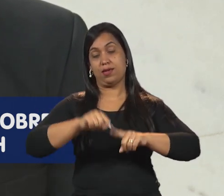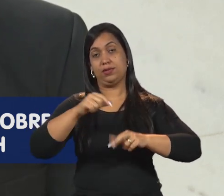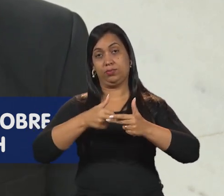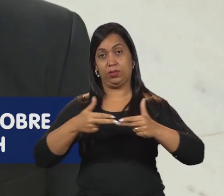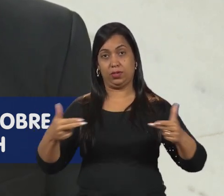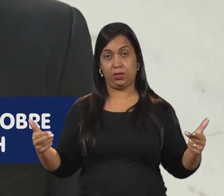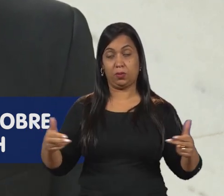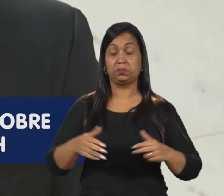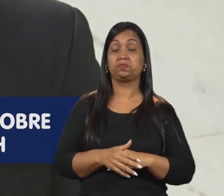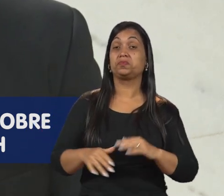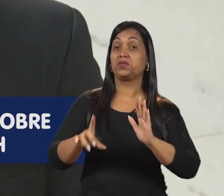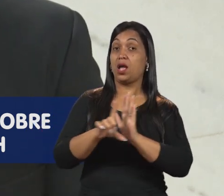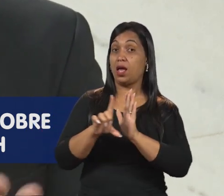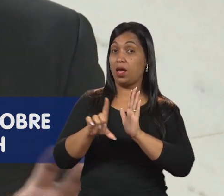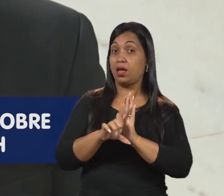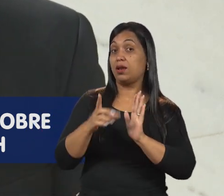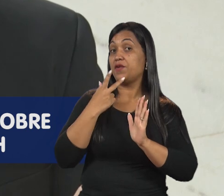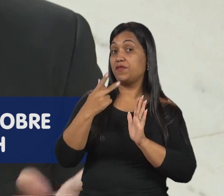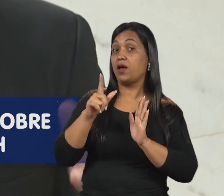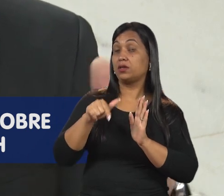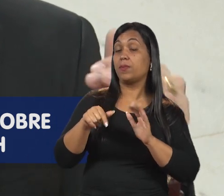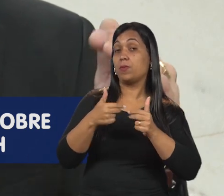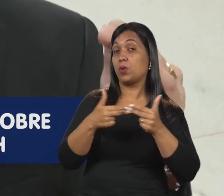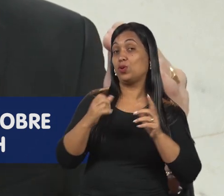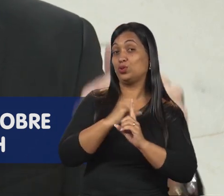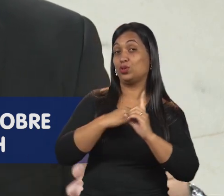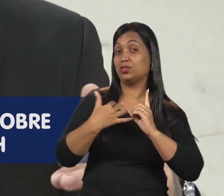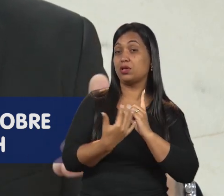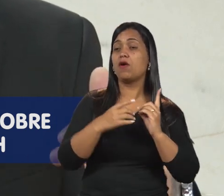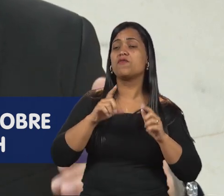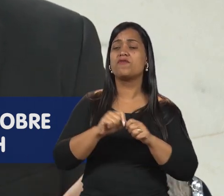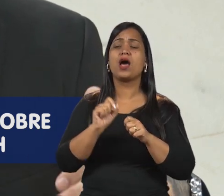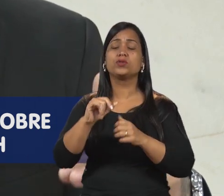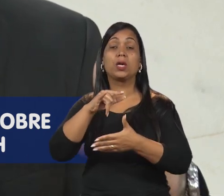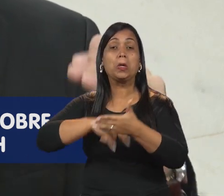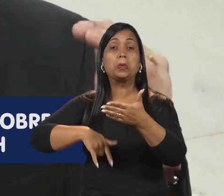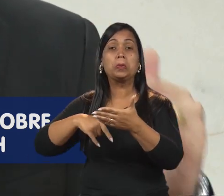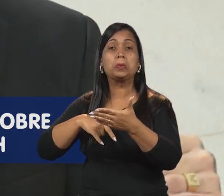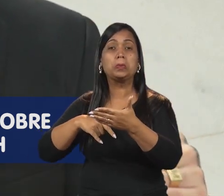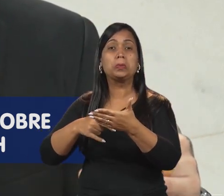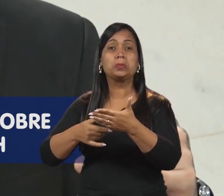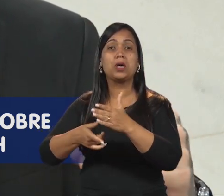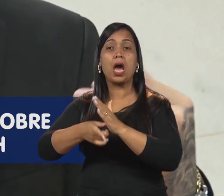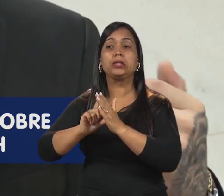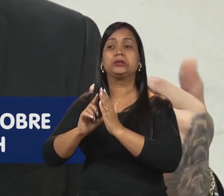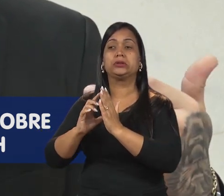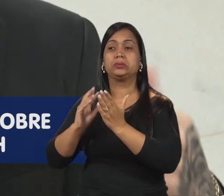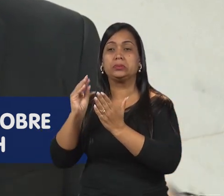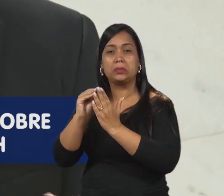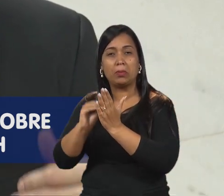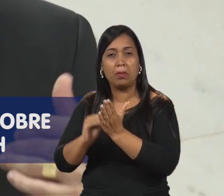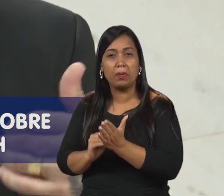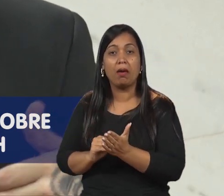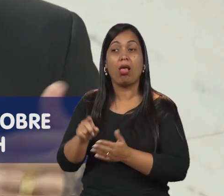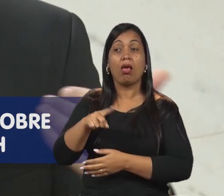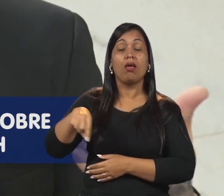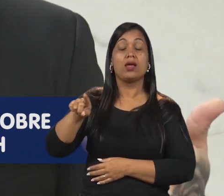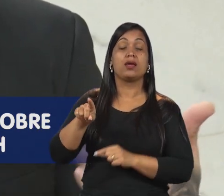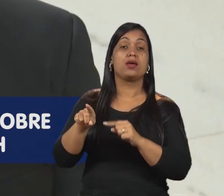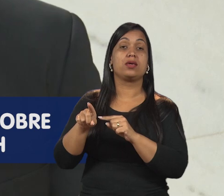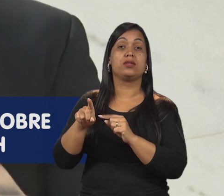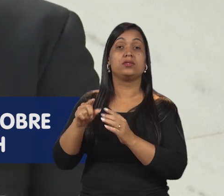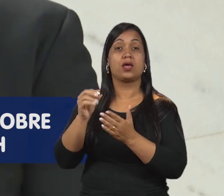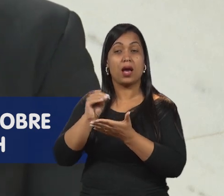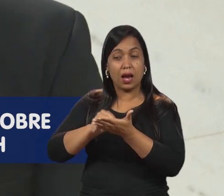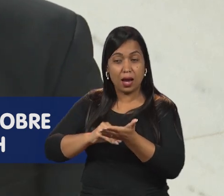lei ainda prevê uma questão social de que se faça um cadastramento desses catadores e que esse